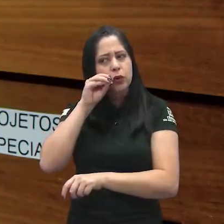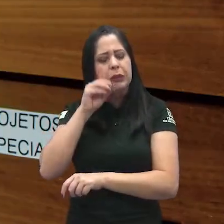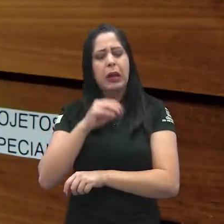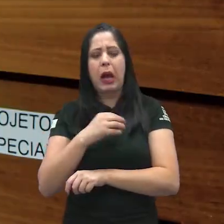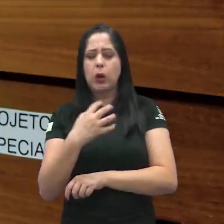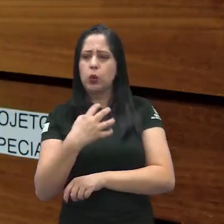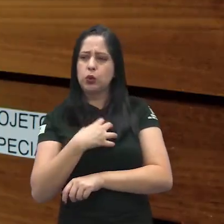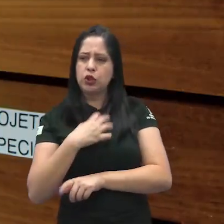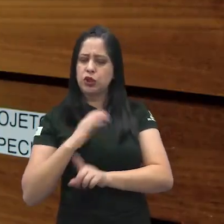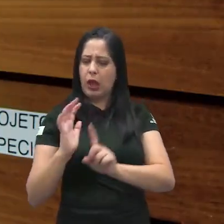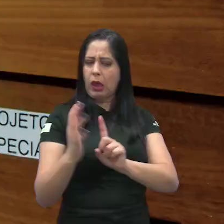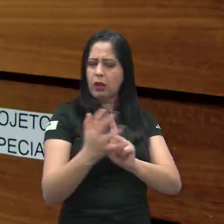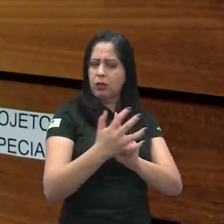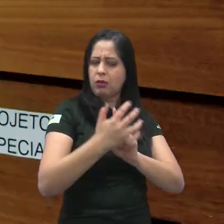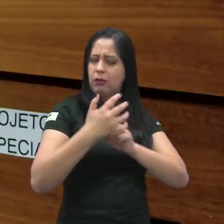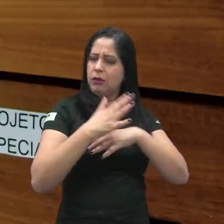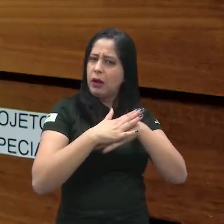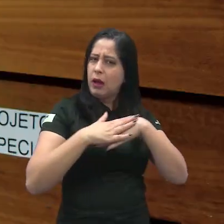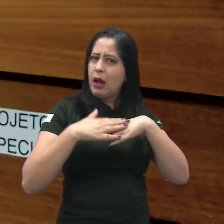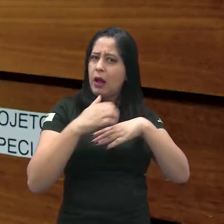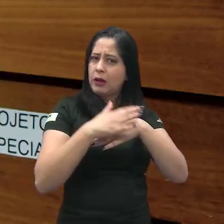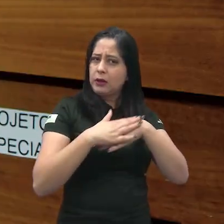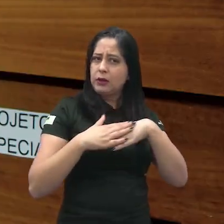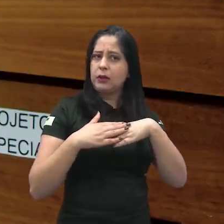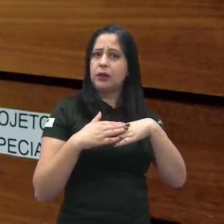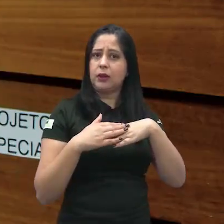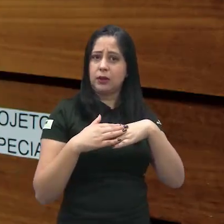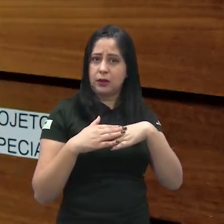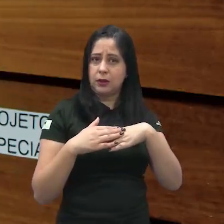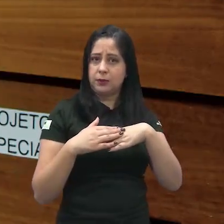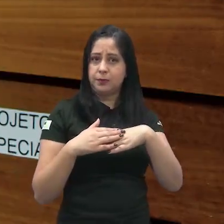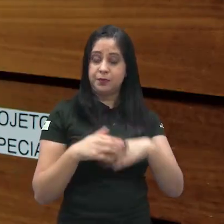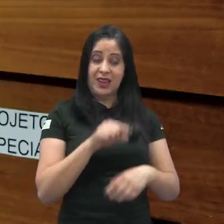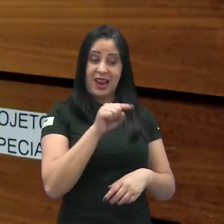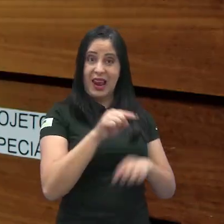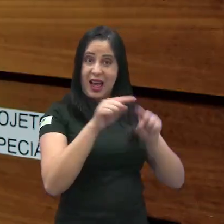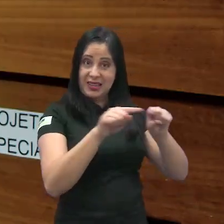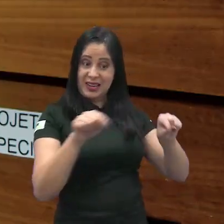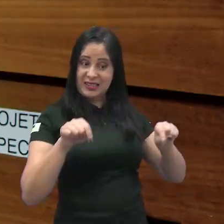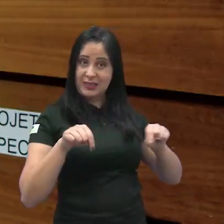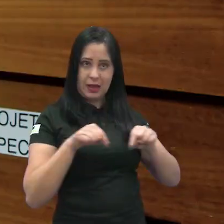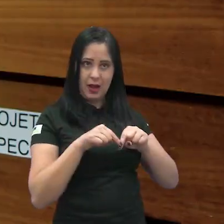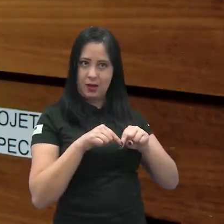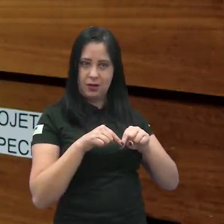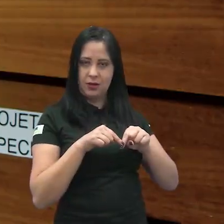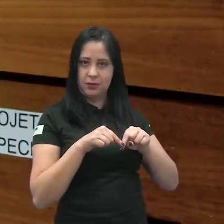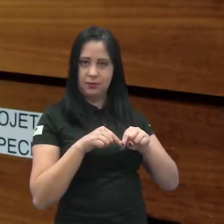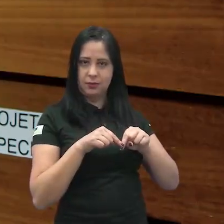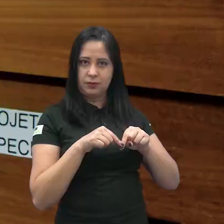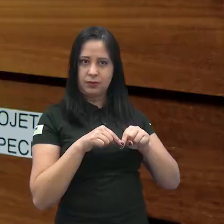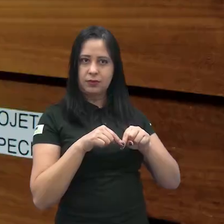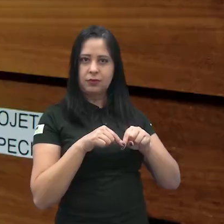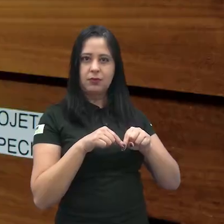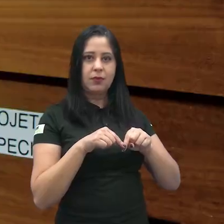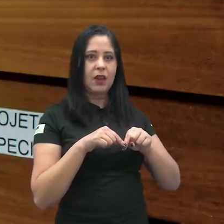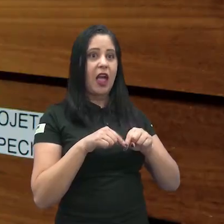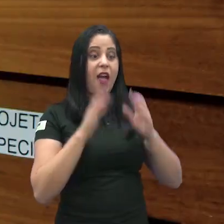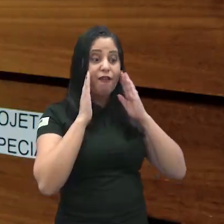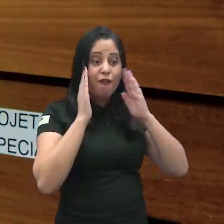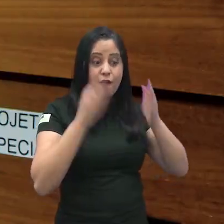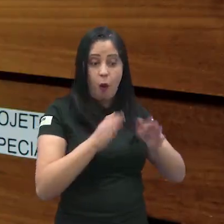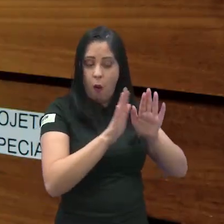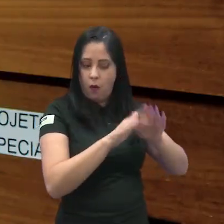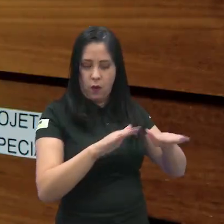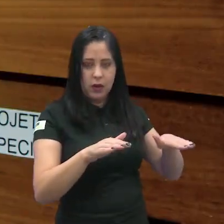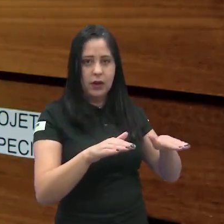dentro você tem contato com tudo que acontece na escola. Dentro da sala você tem o seu mundo, né? A sua sala. Claro que você tem contato com